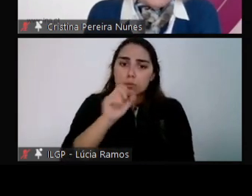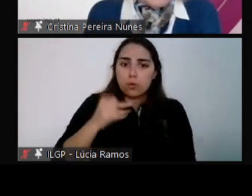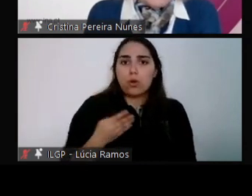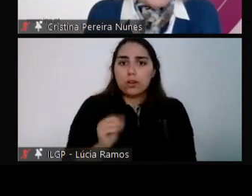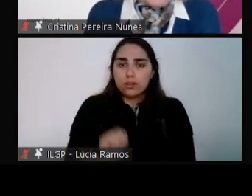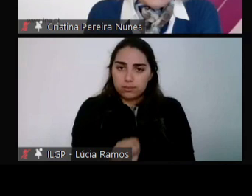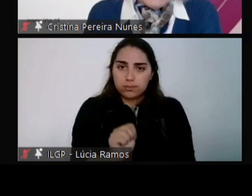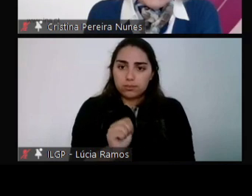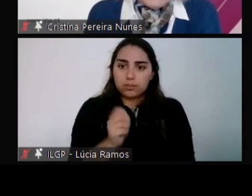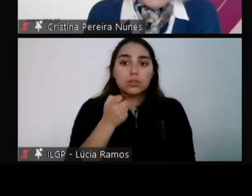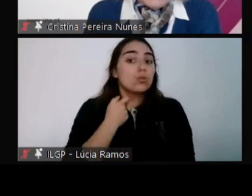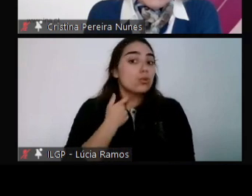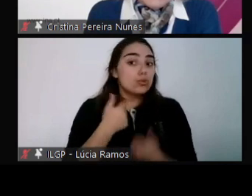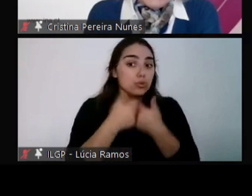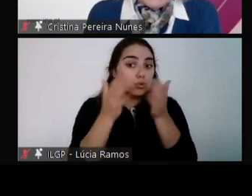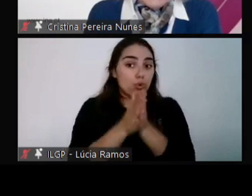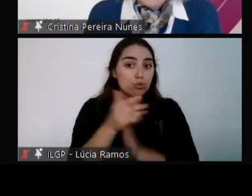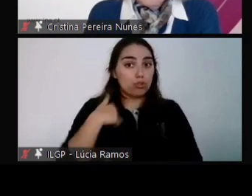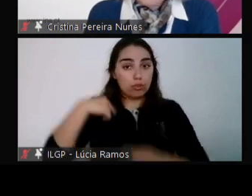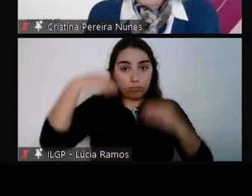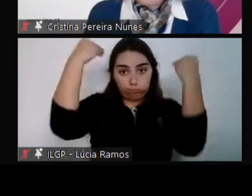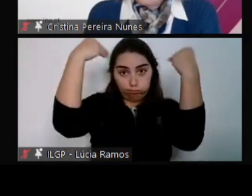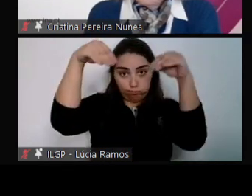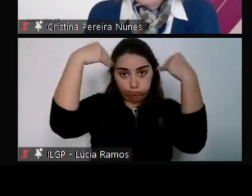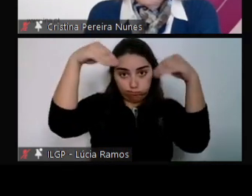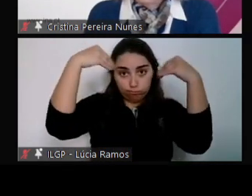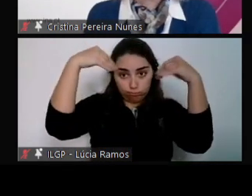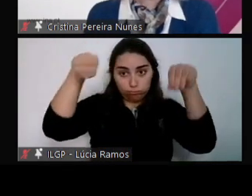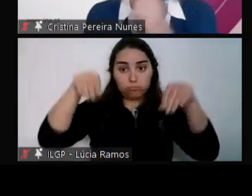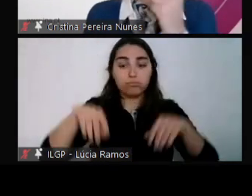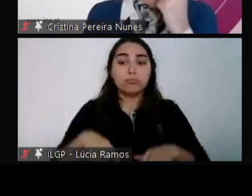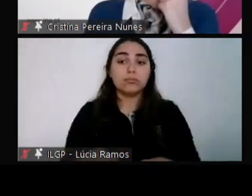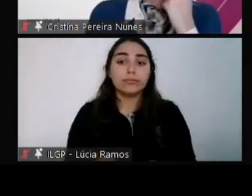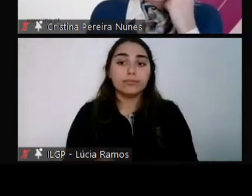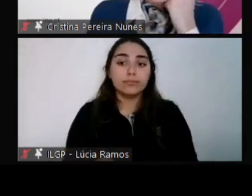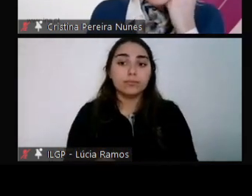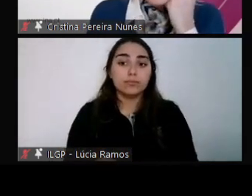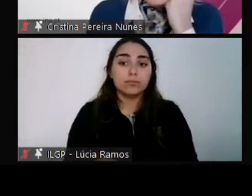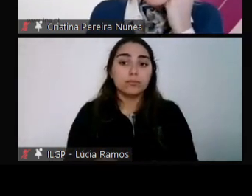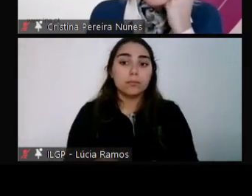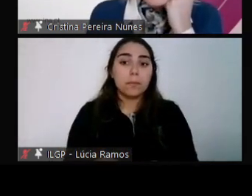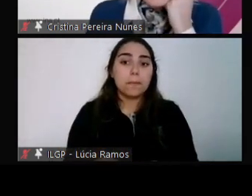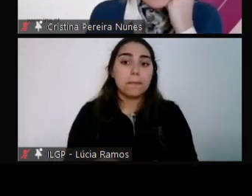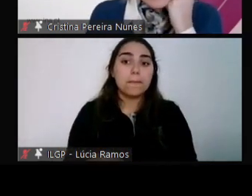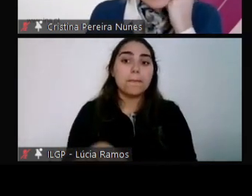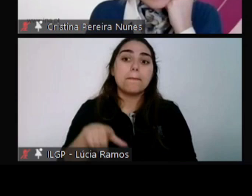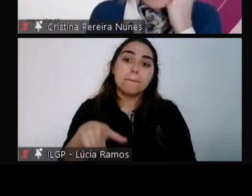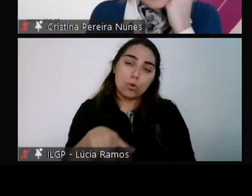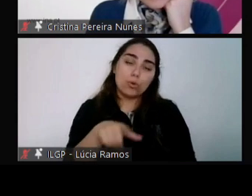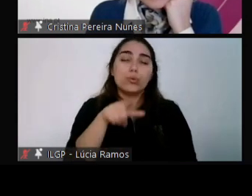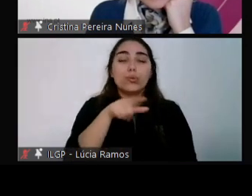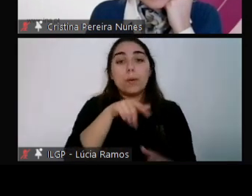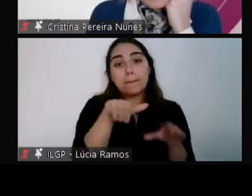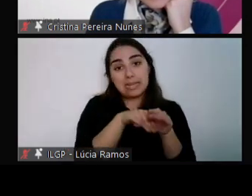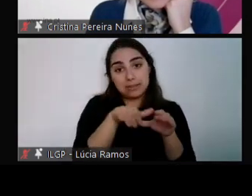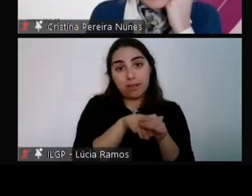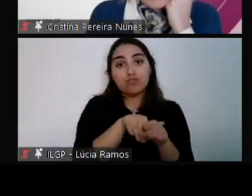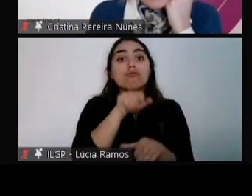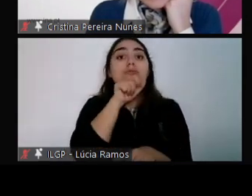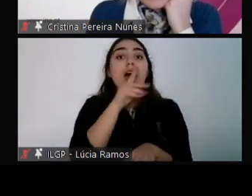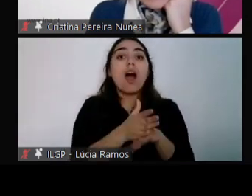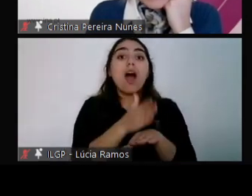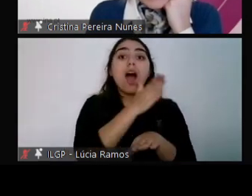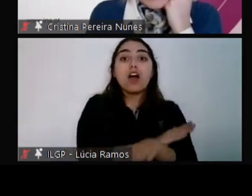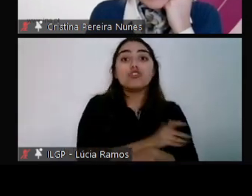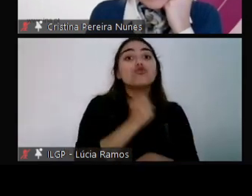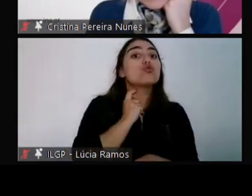que permite que os participantes possam, antes de terminarem o curso, poderem aplicar aquilo que estão a aprender